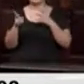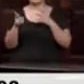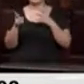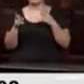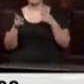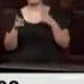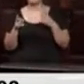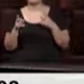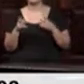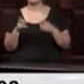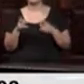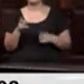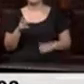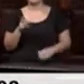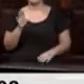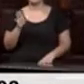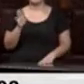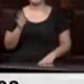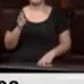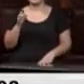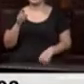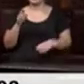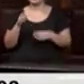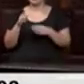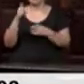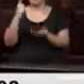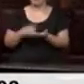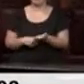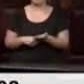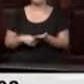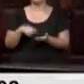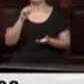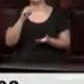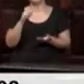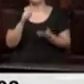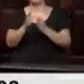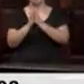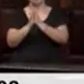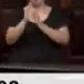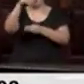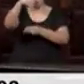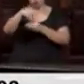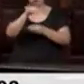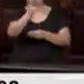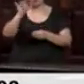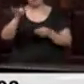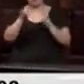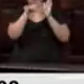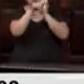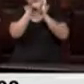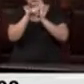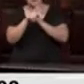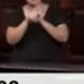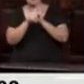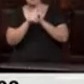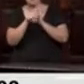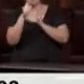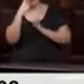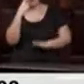não pedir verificação e que ele se